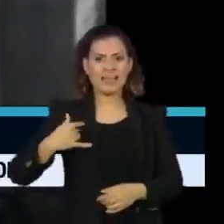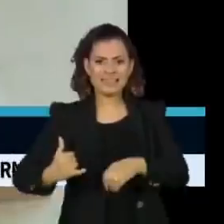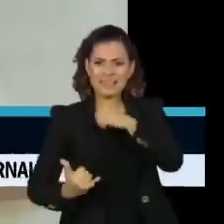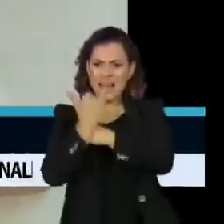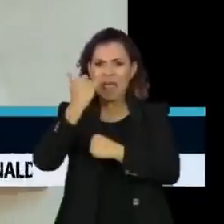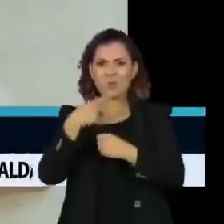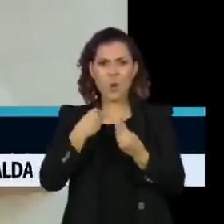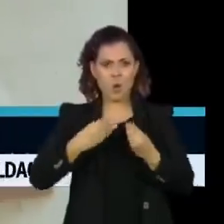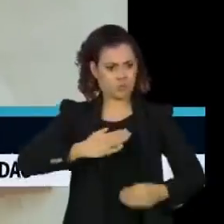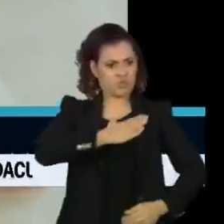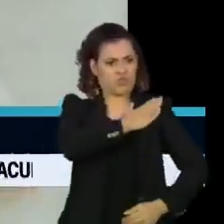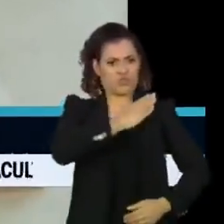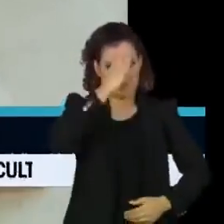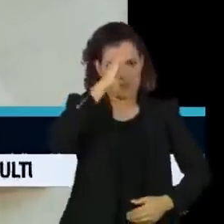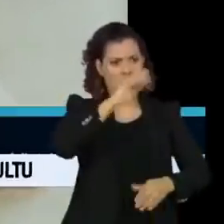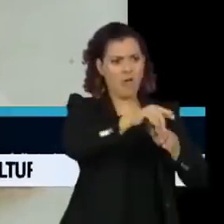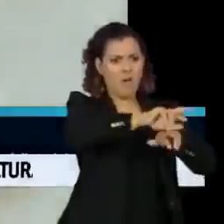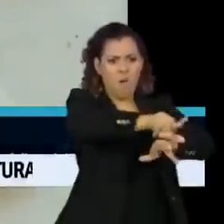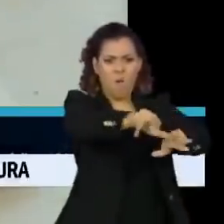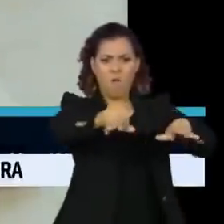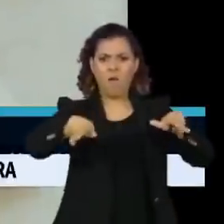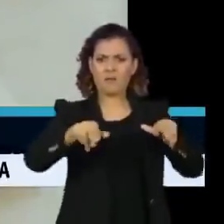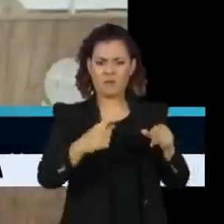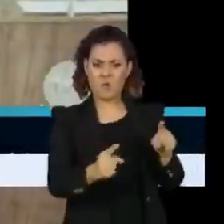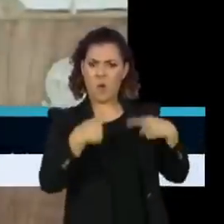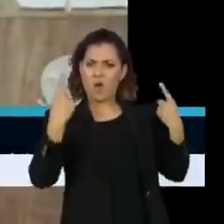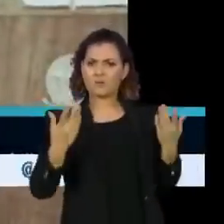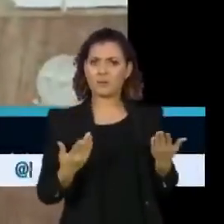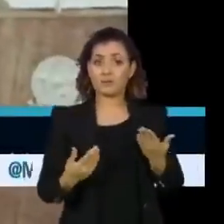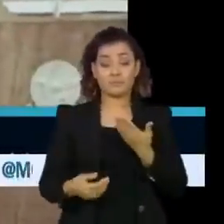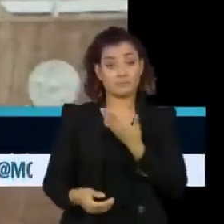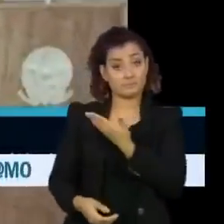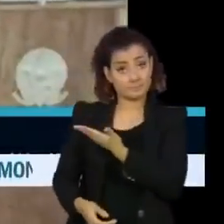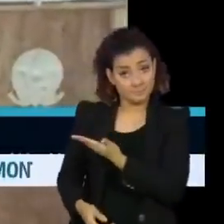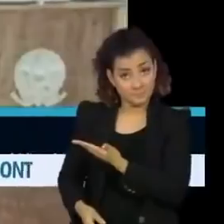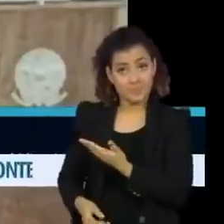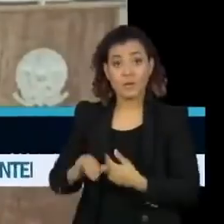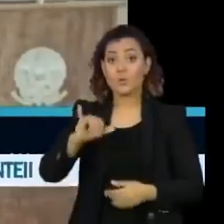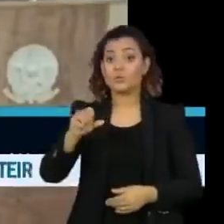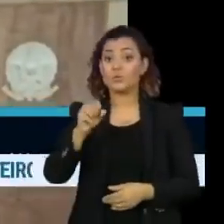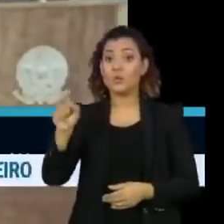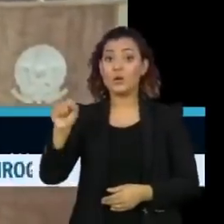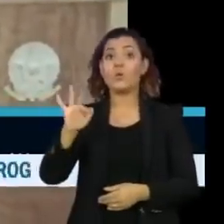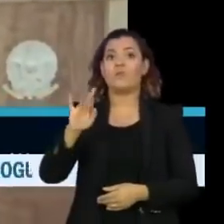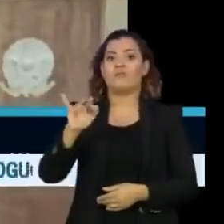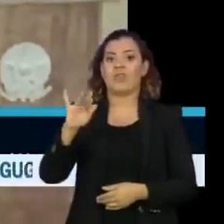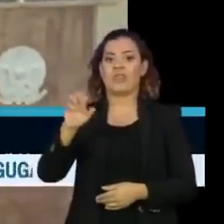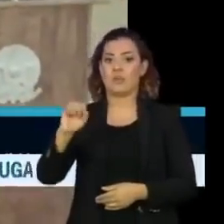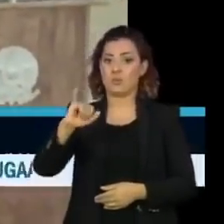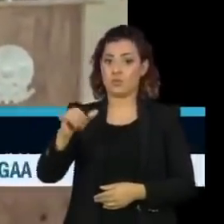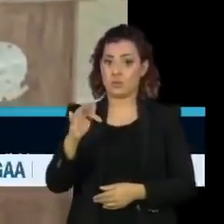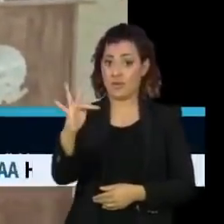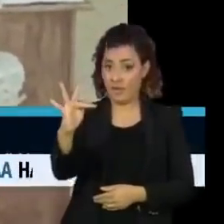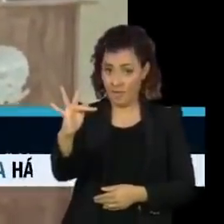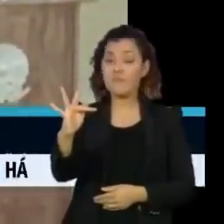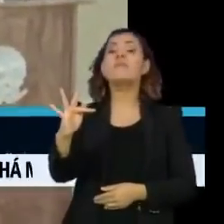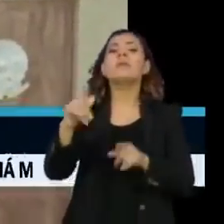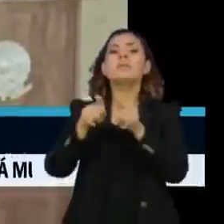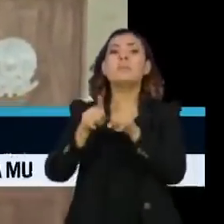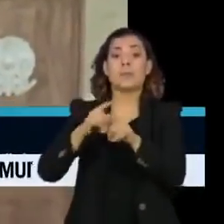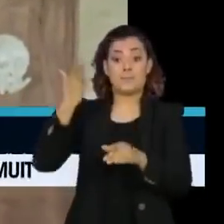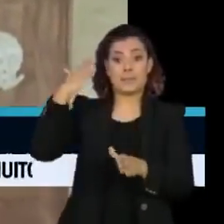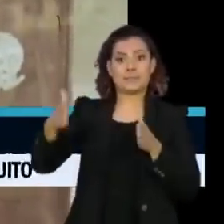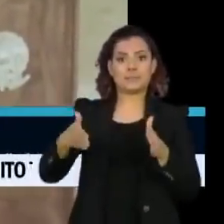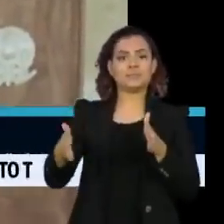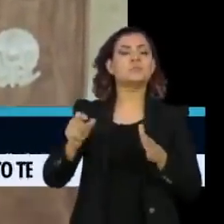generais. Em 1979, Geisel entregou o poder a João Figueiredo, o último dos generais do regime, que